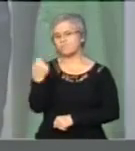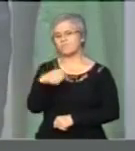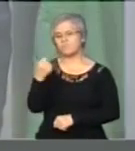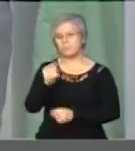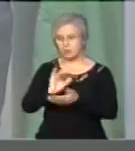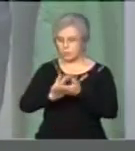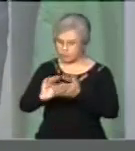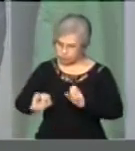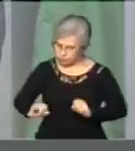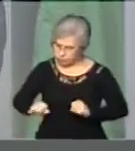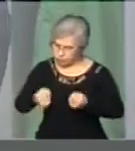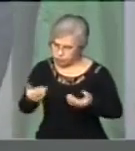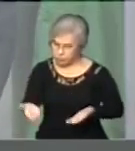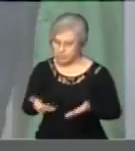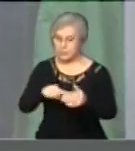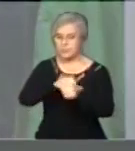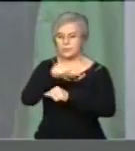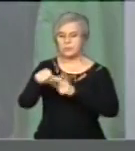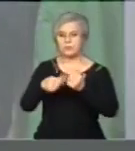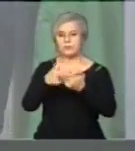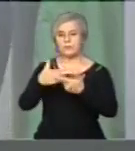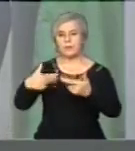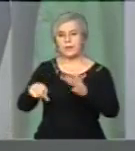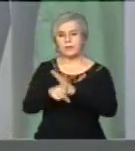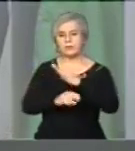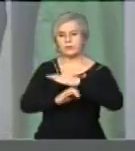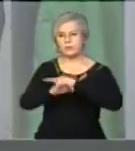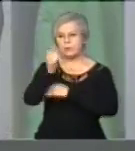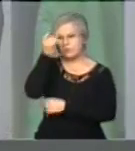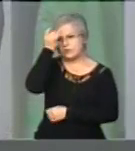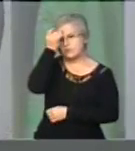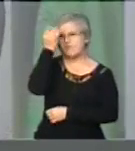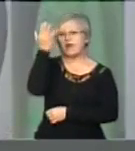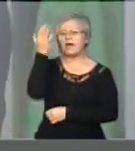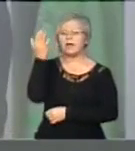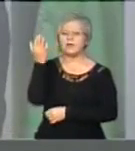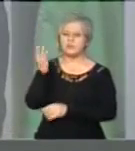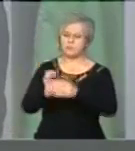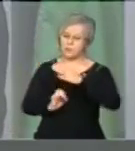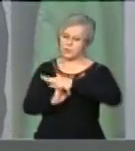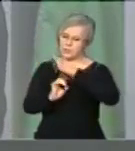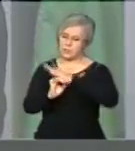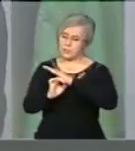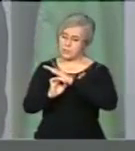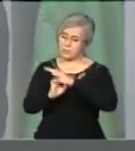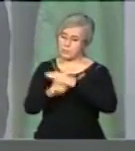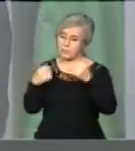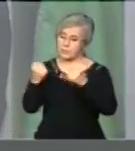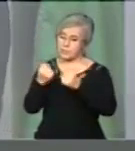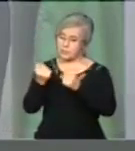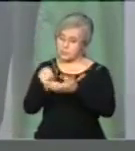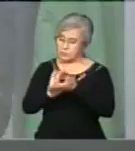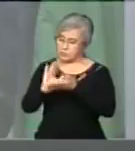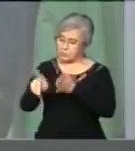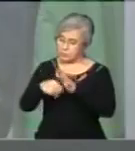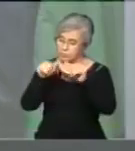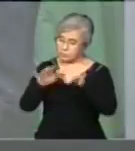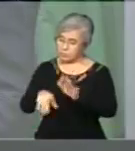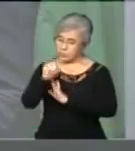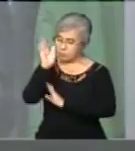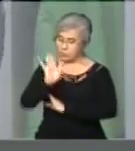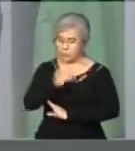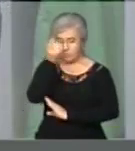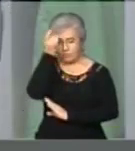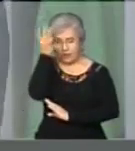investir na desburocratização, na facilidade do empresário de poder empreender nesse Brasil, num plano